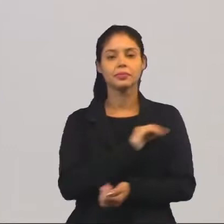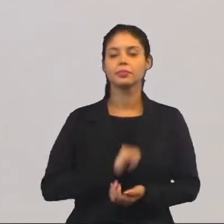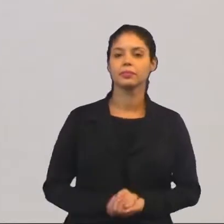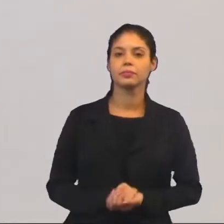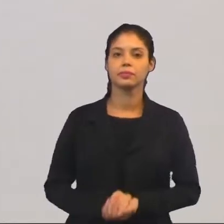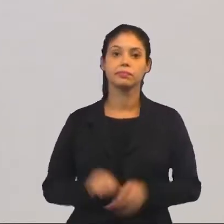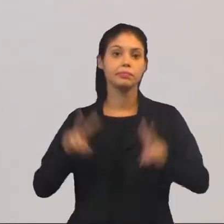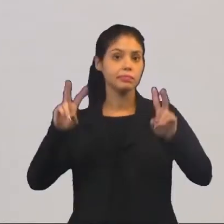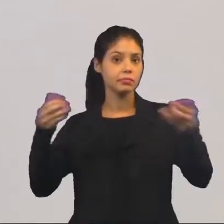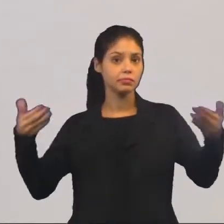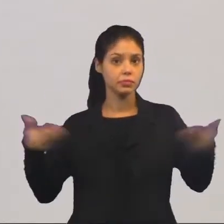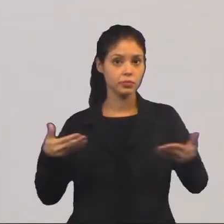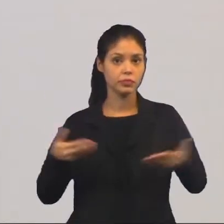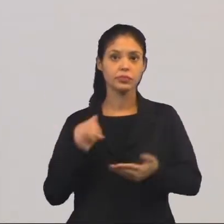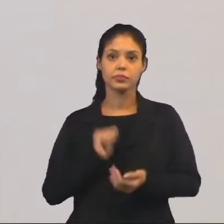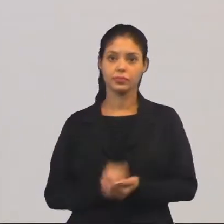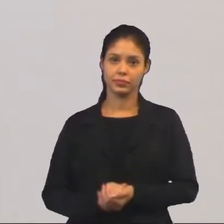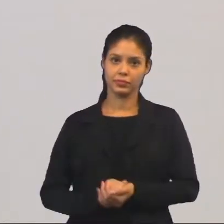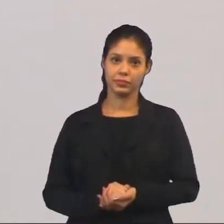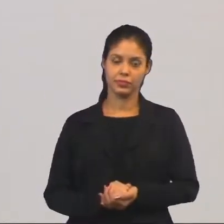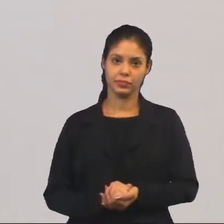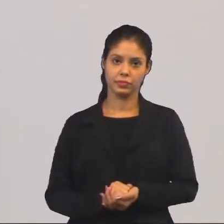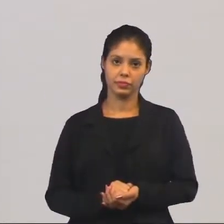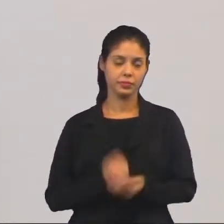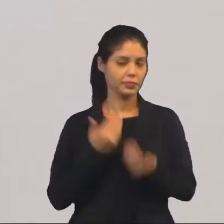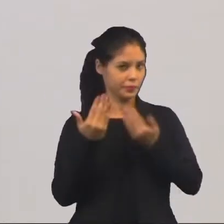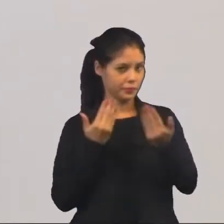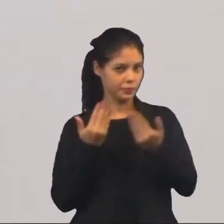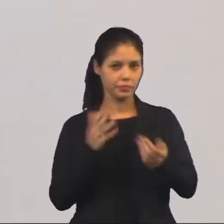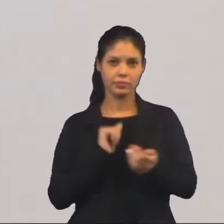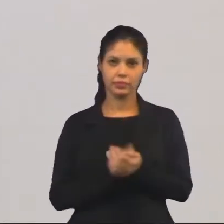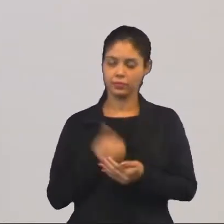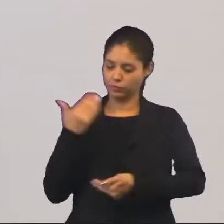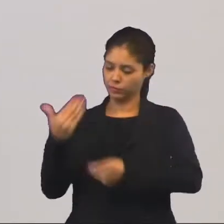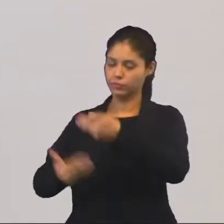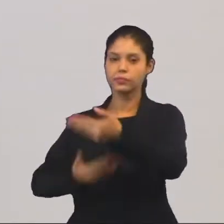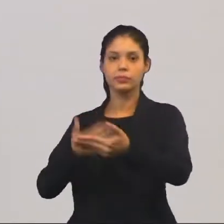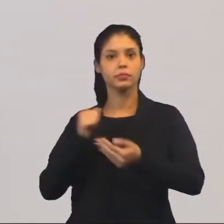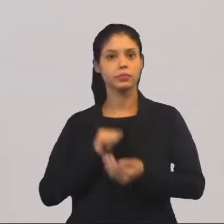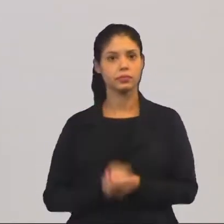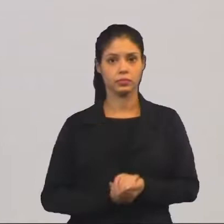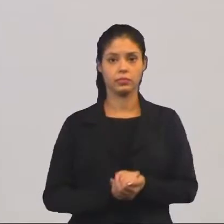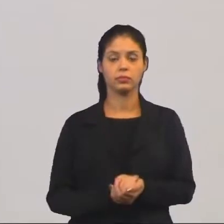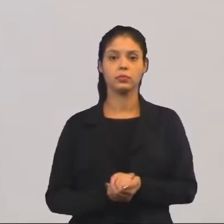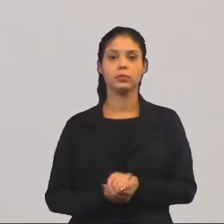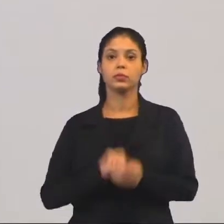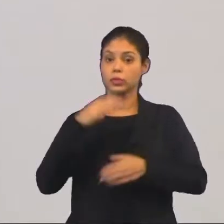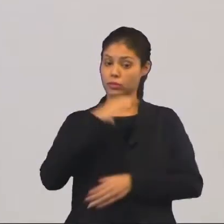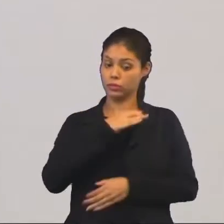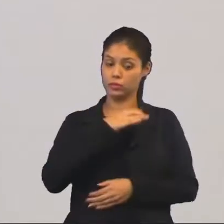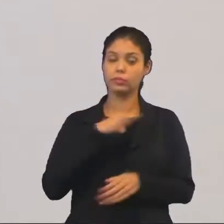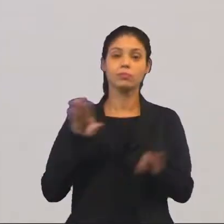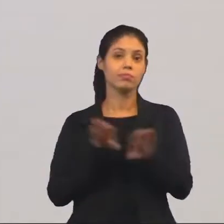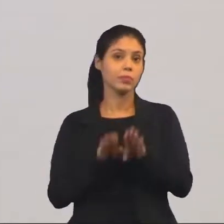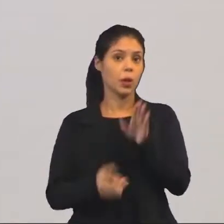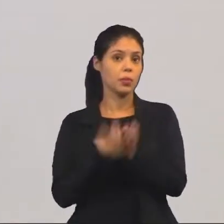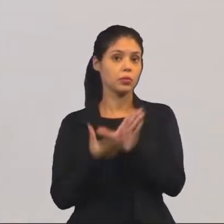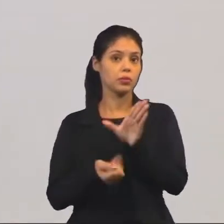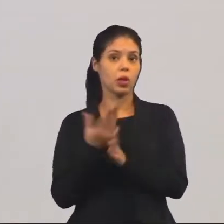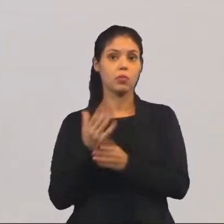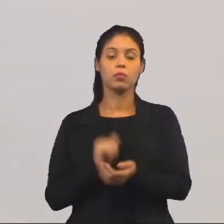fundamental. E o nosso tema de hoje é a relação entre o processo de urbanização e a